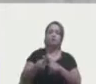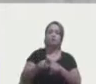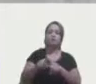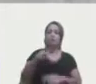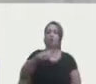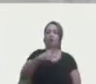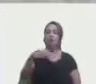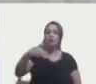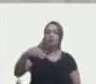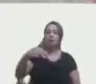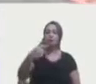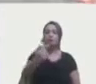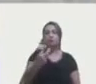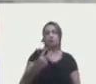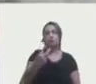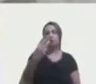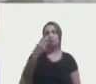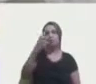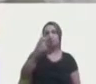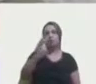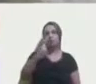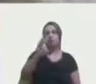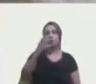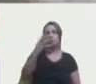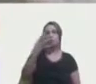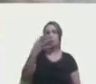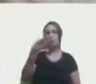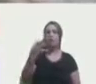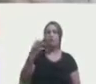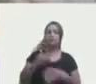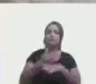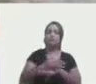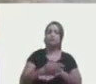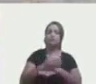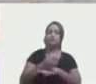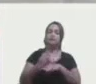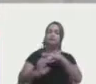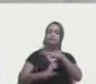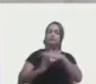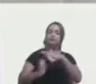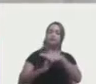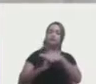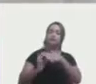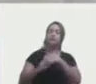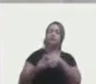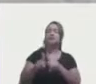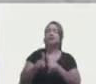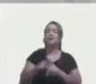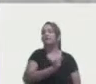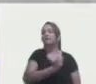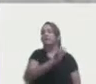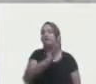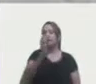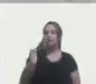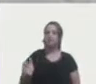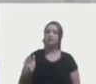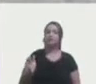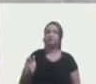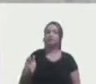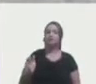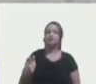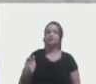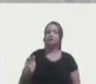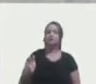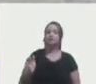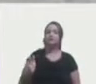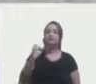Rondon aquele Trevo que entra na empresa tecnaut e aquele outro do lado ali do rei dos Consertos Sabe o